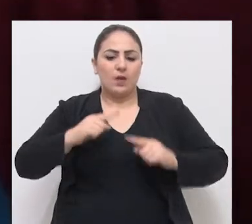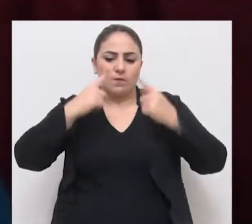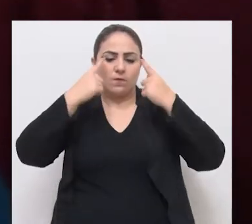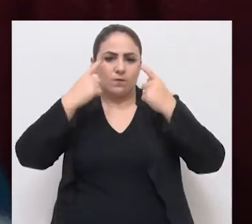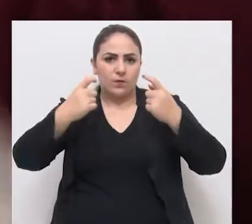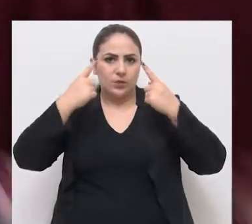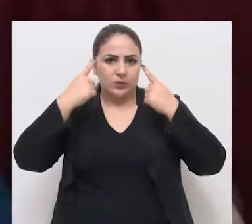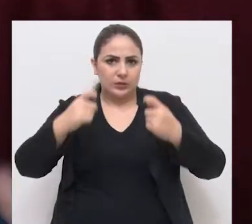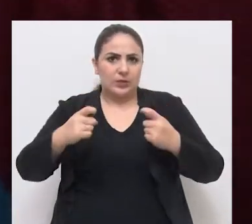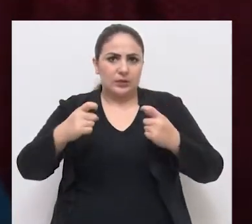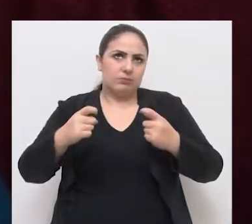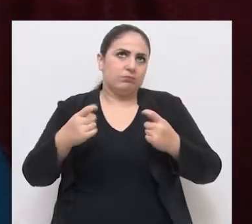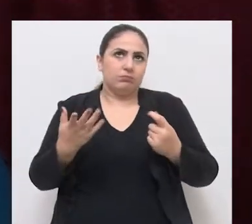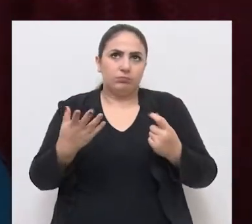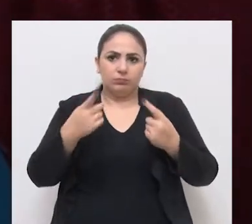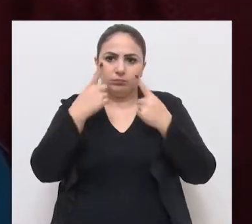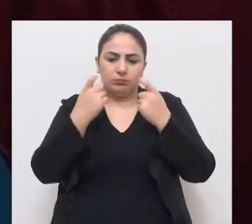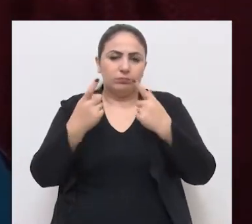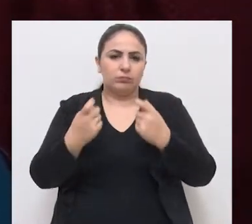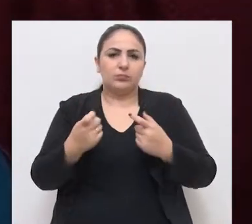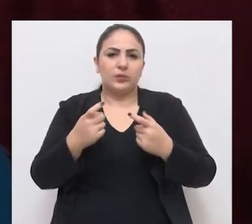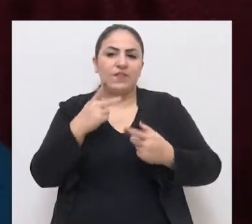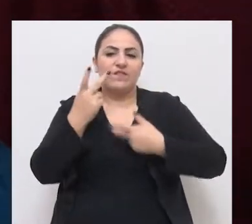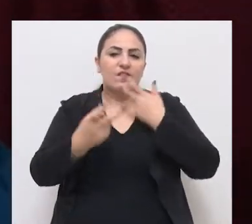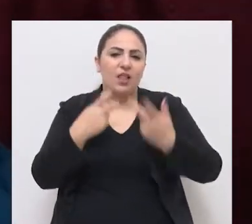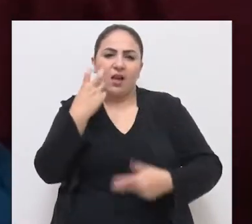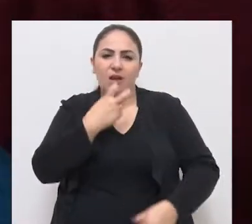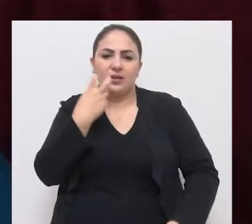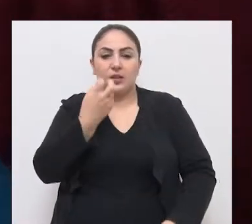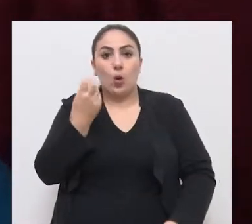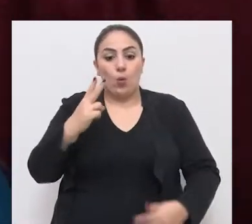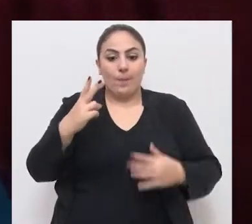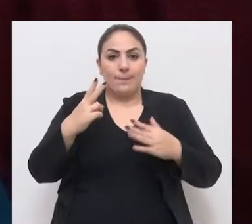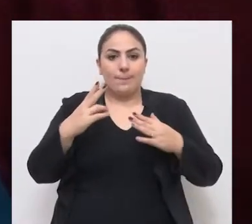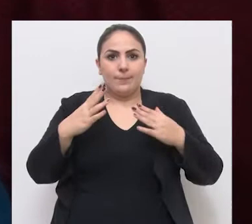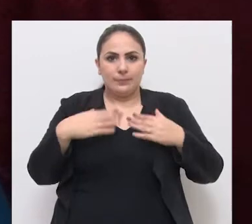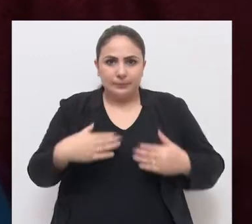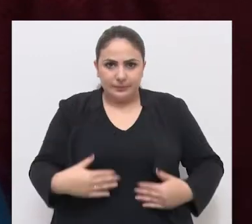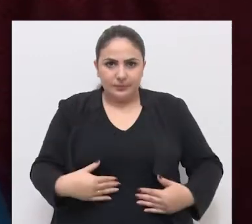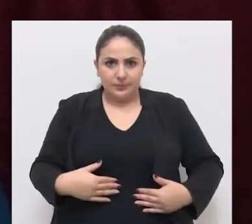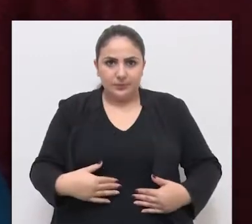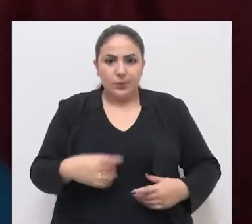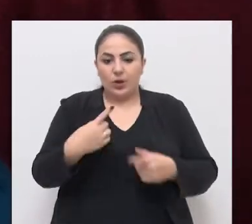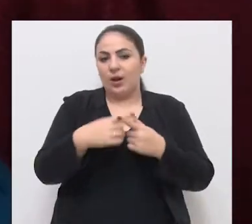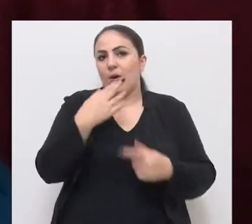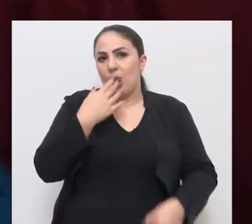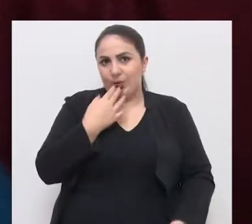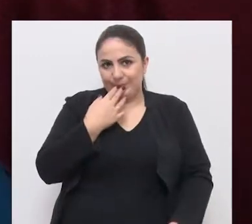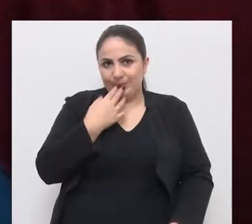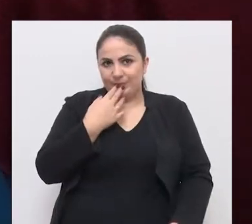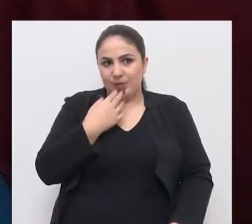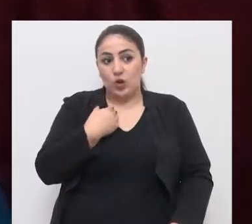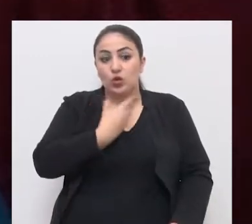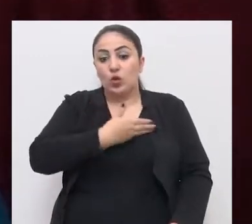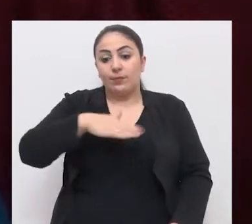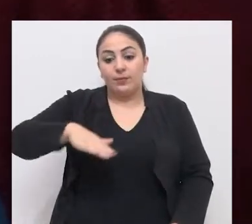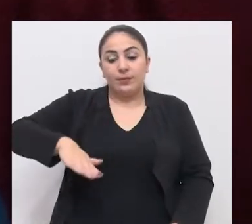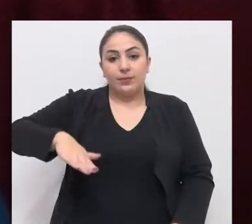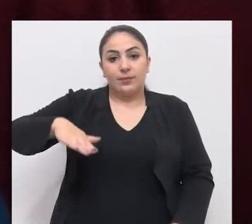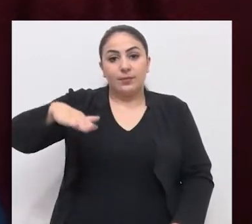é agredida, né, seja ela de forma falada ou física, por conta da sua cor.